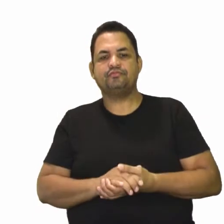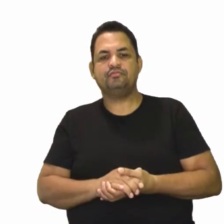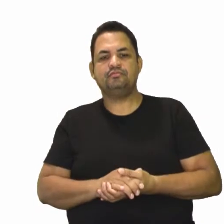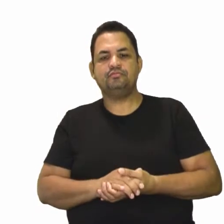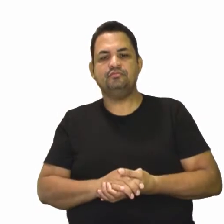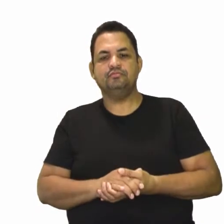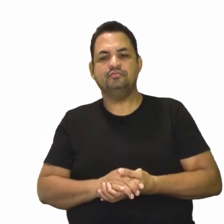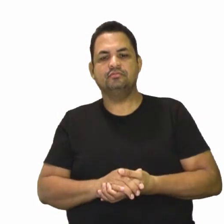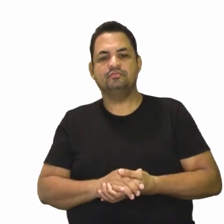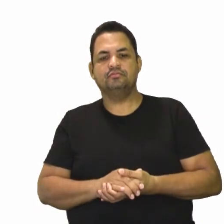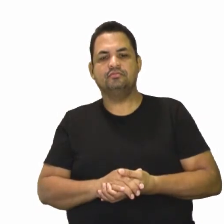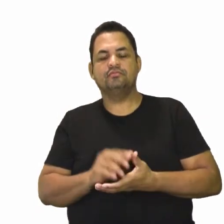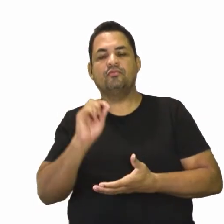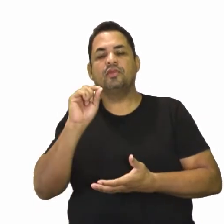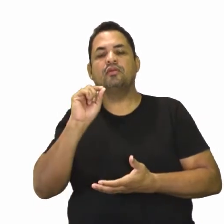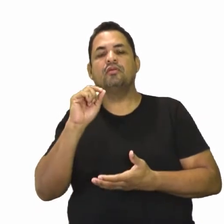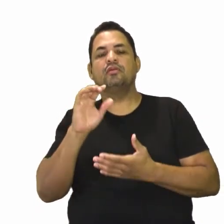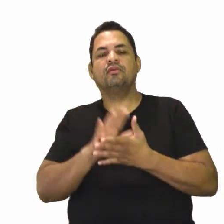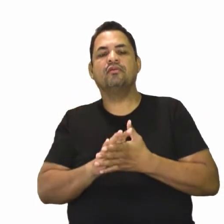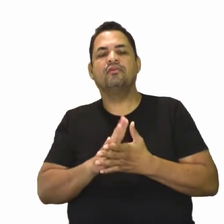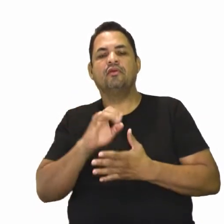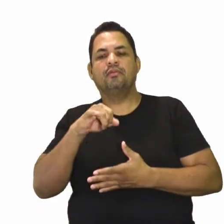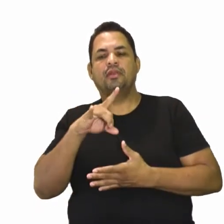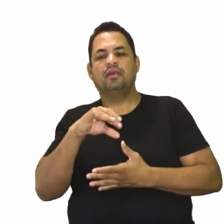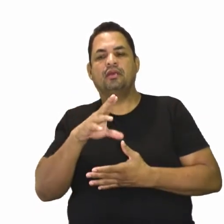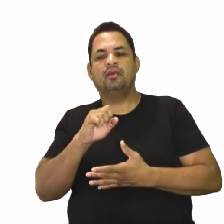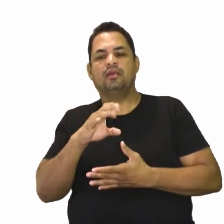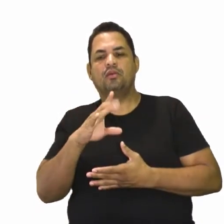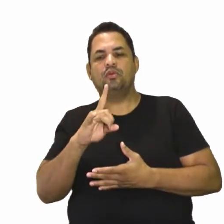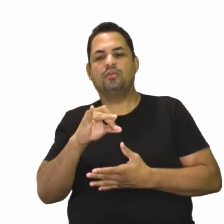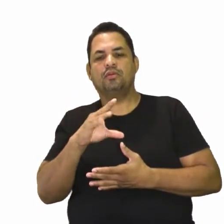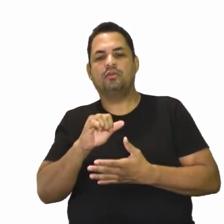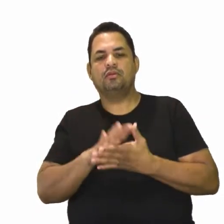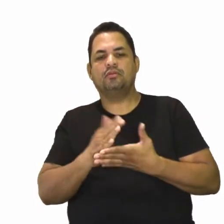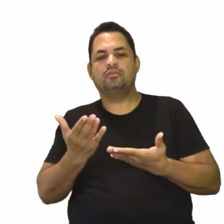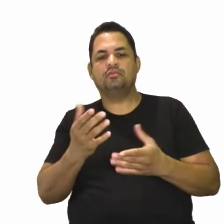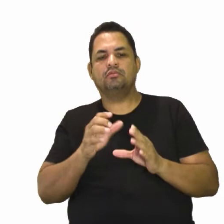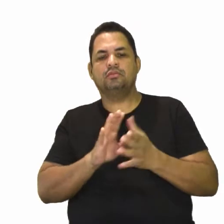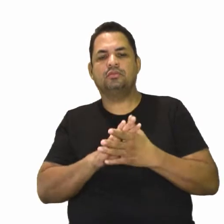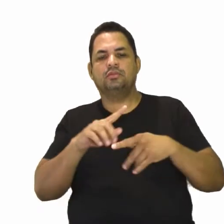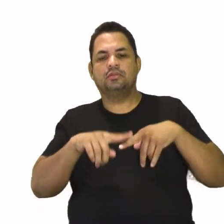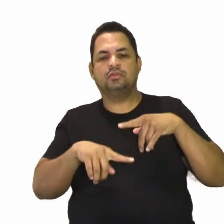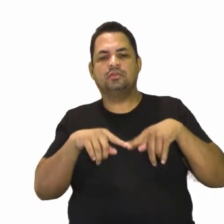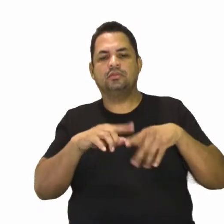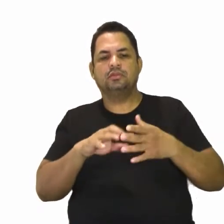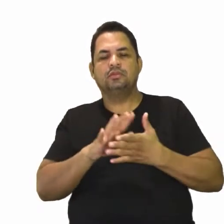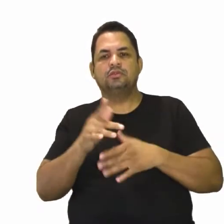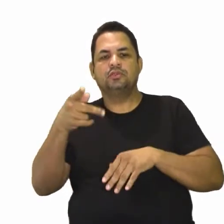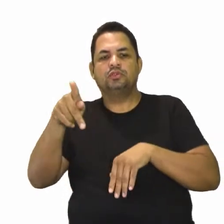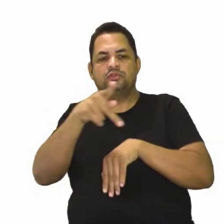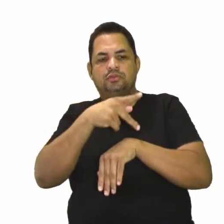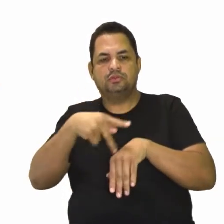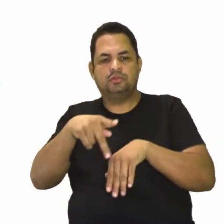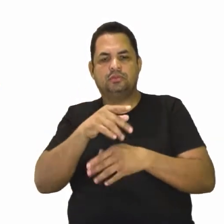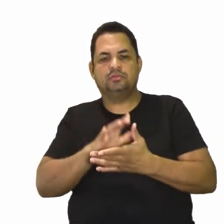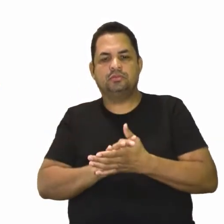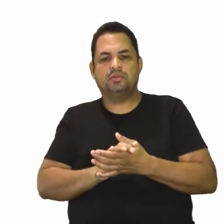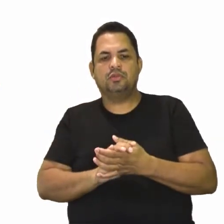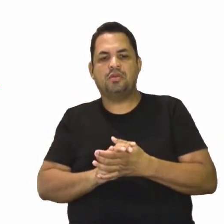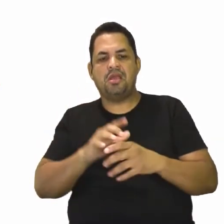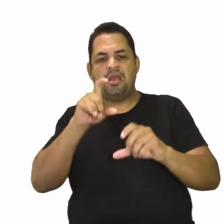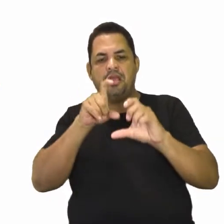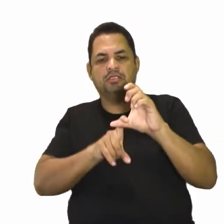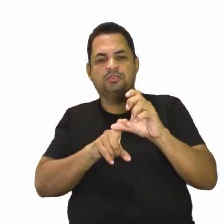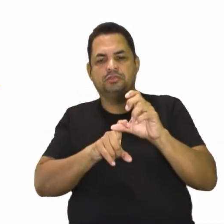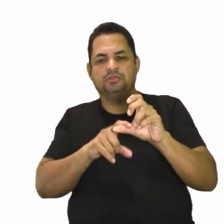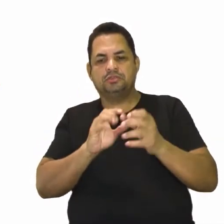externa brasileira. O que foi o milagre econômico? O milagre econômico foram recursos internacionais, porque a dívida externa brasileira